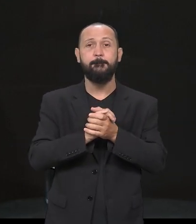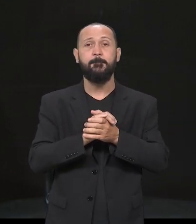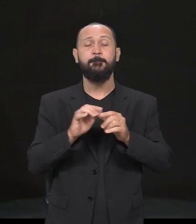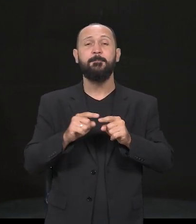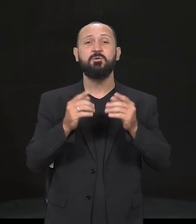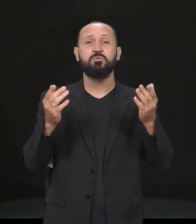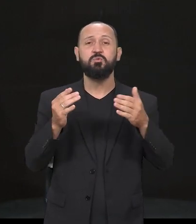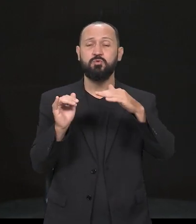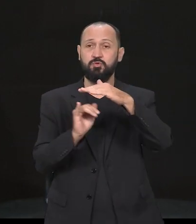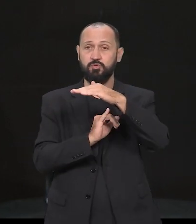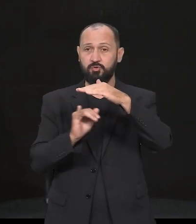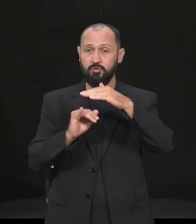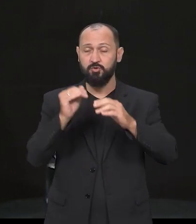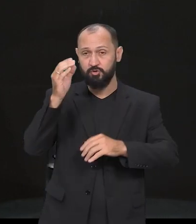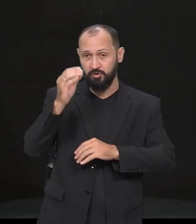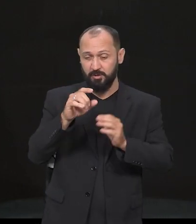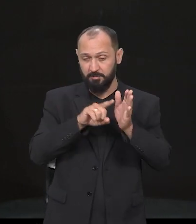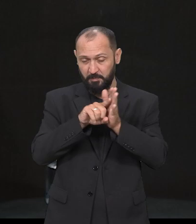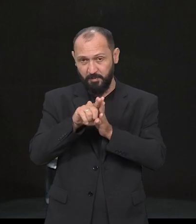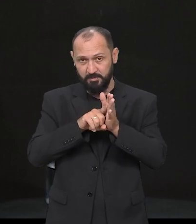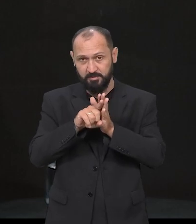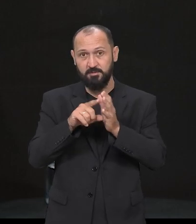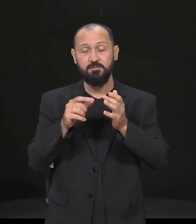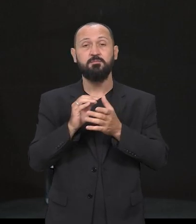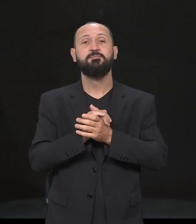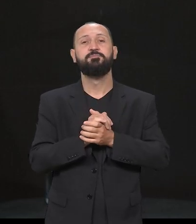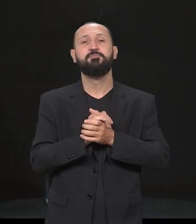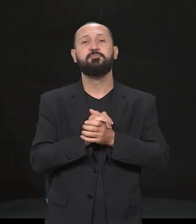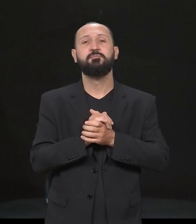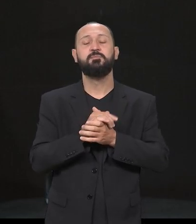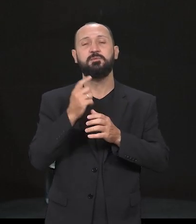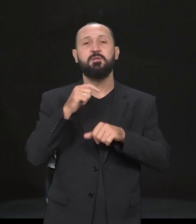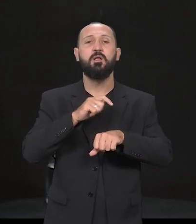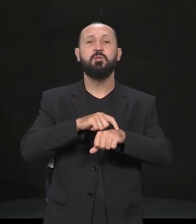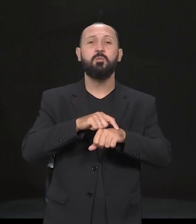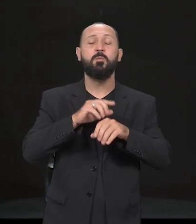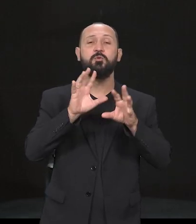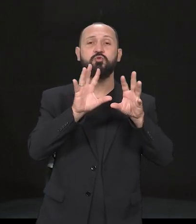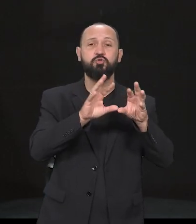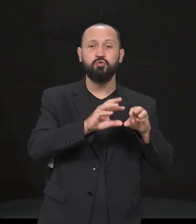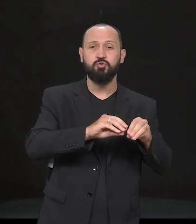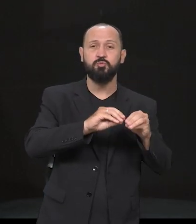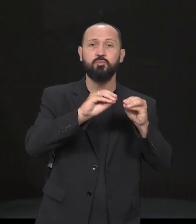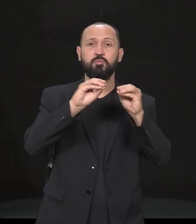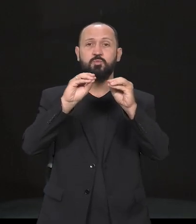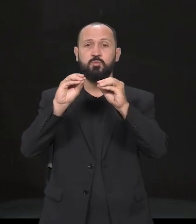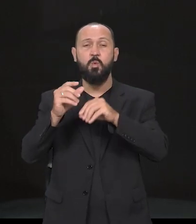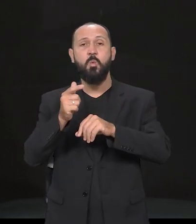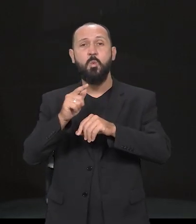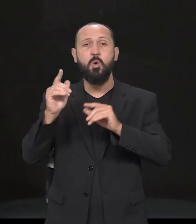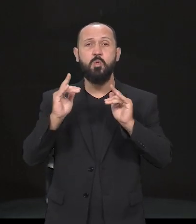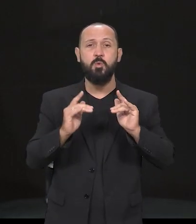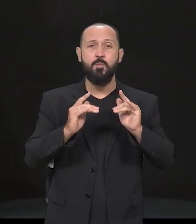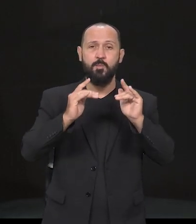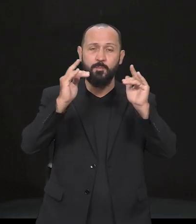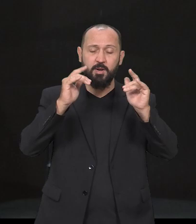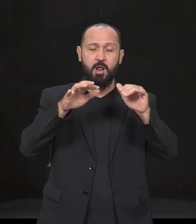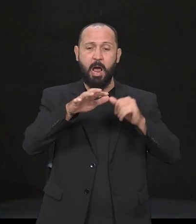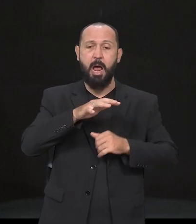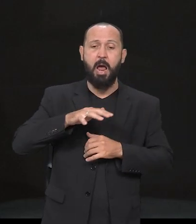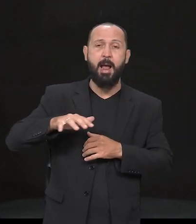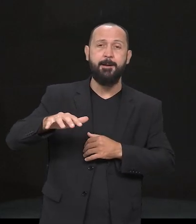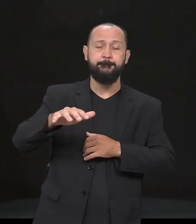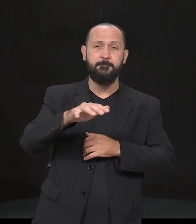que atualmente o Instituto de Criminalística, a gente está num processo de mudança para um outro prédio com